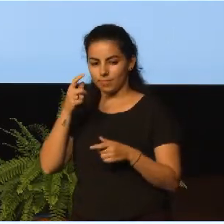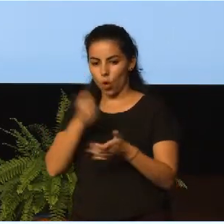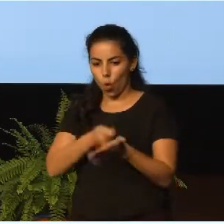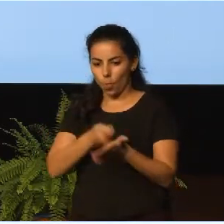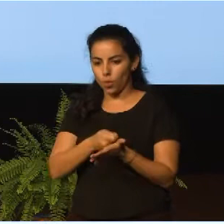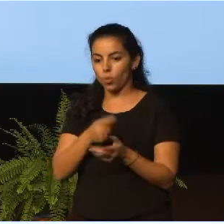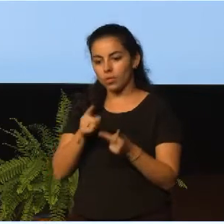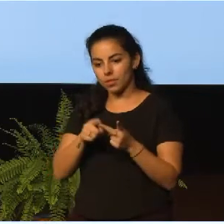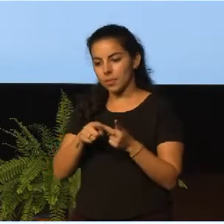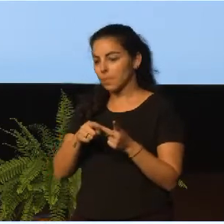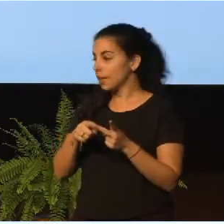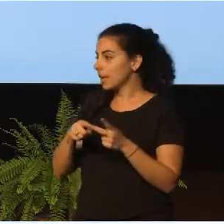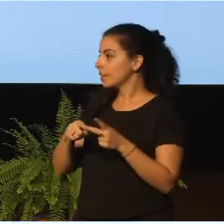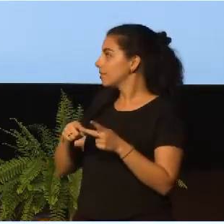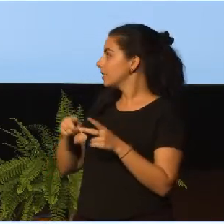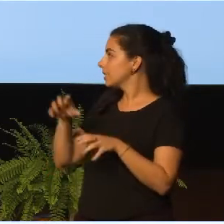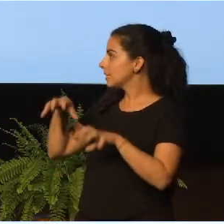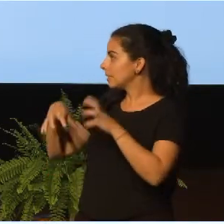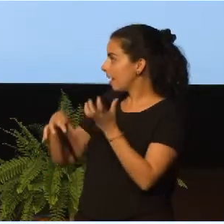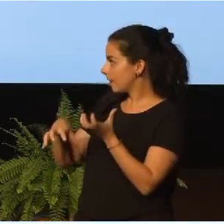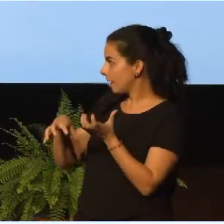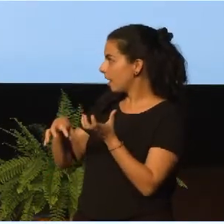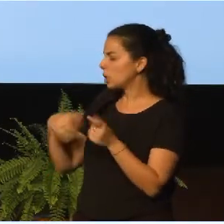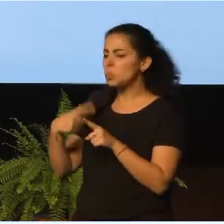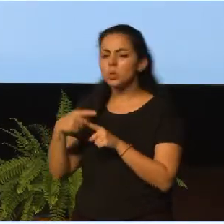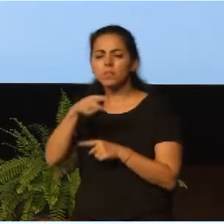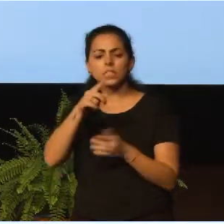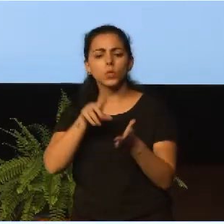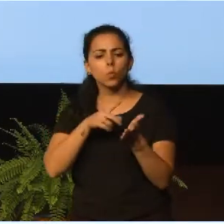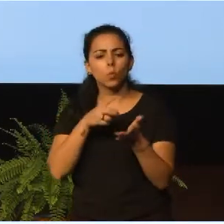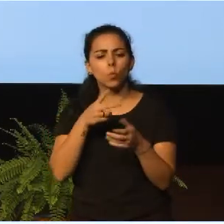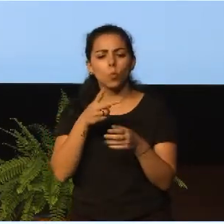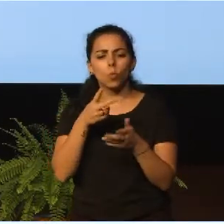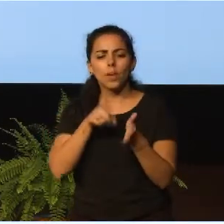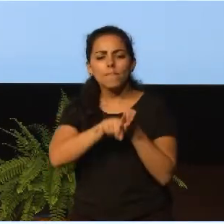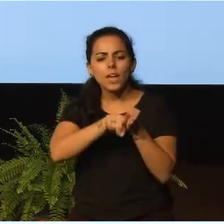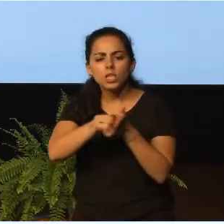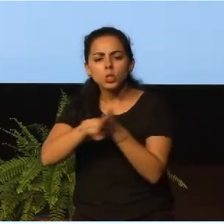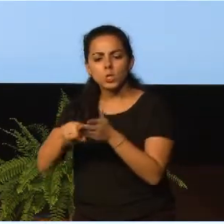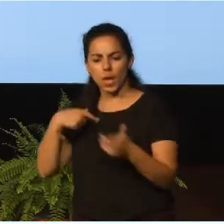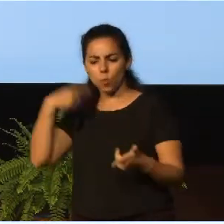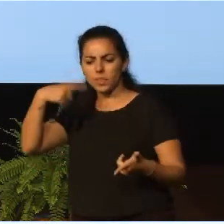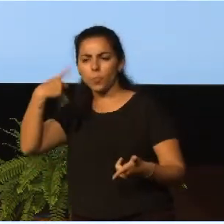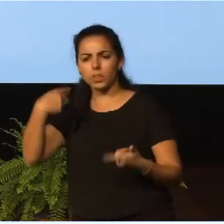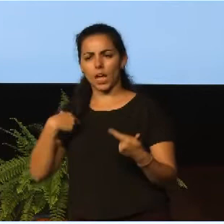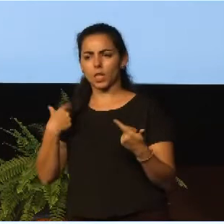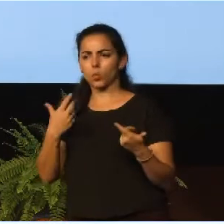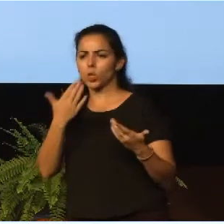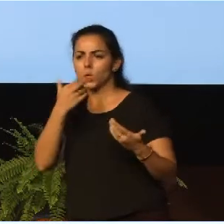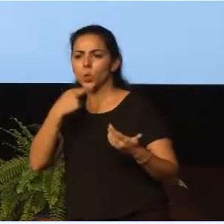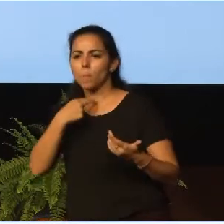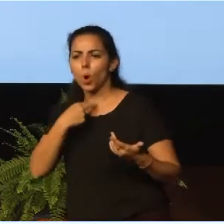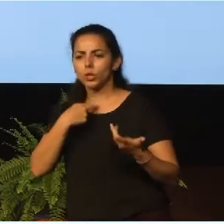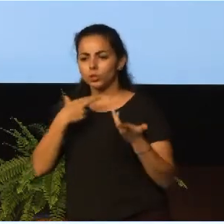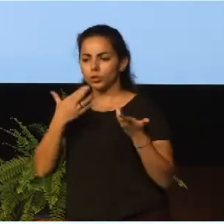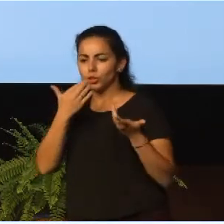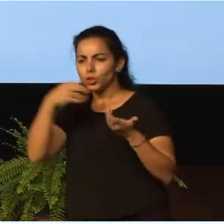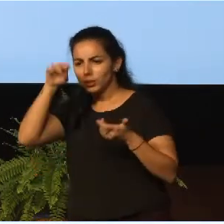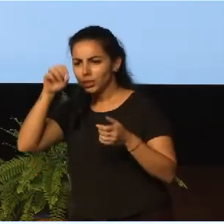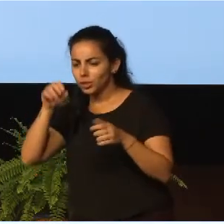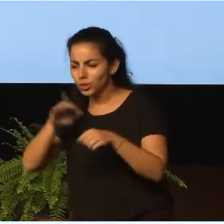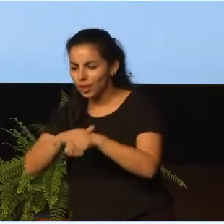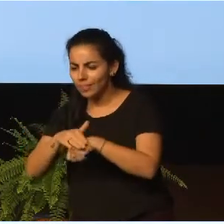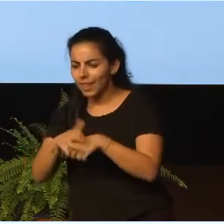que vocês não investigam gastos suspeitos, gastos com corrupção? Um deputado que trabalha de segunda a segunda não pode jantar com seus assessores?